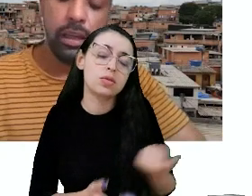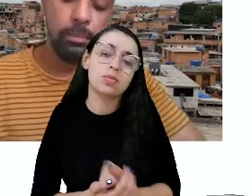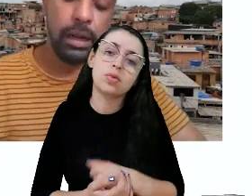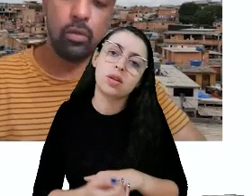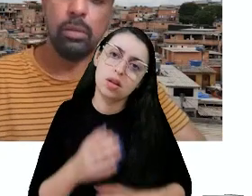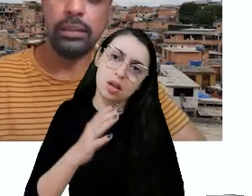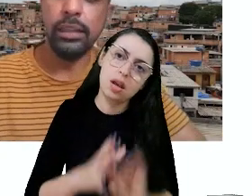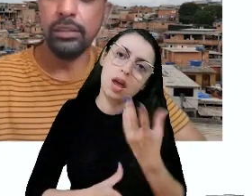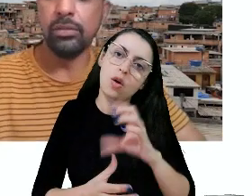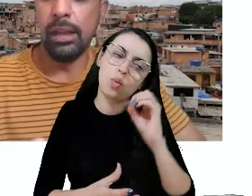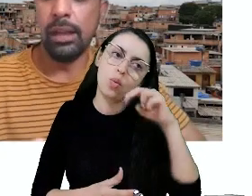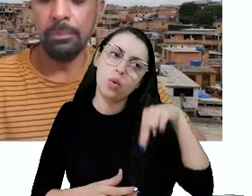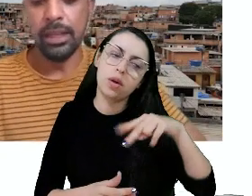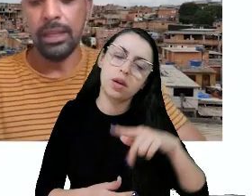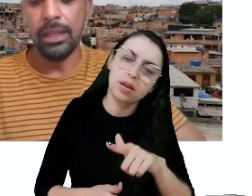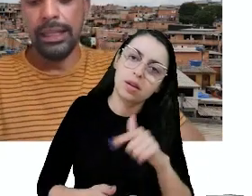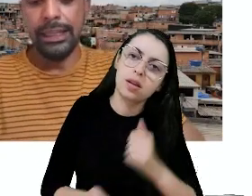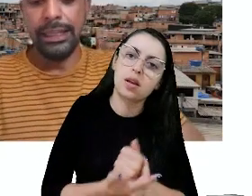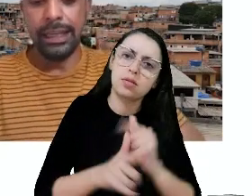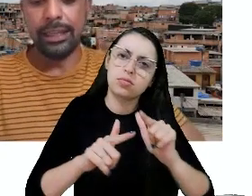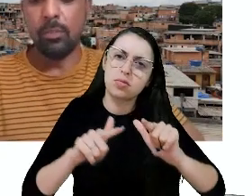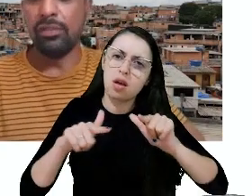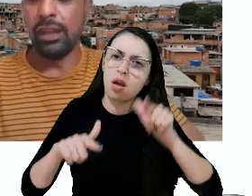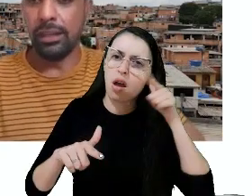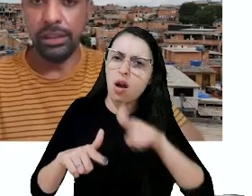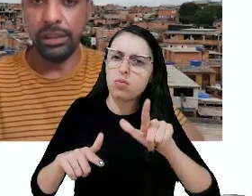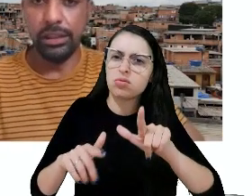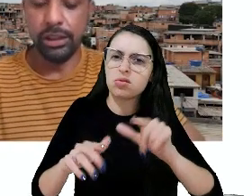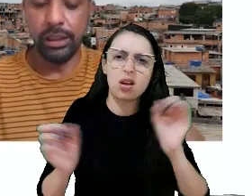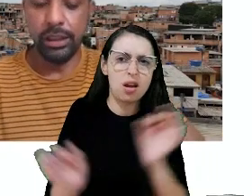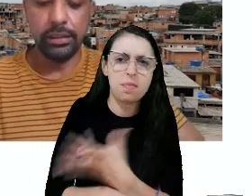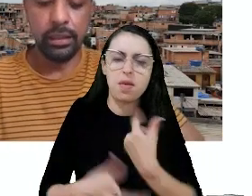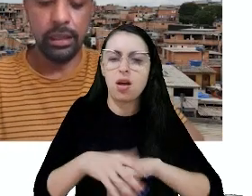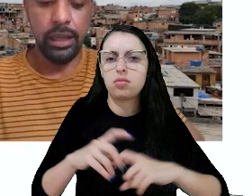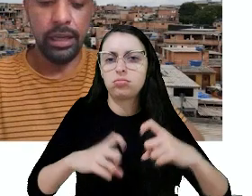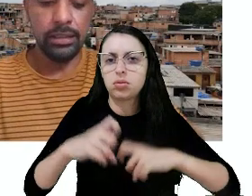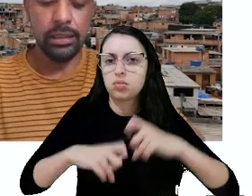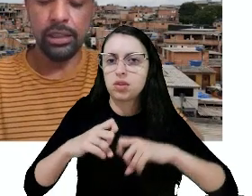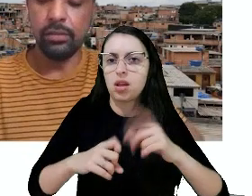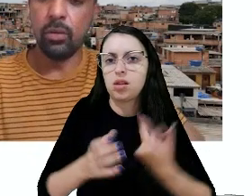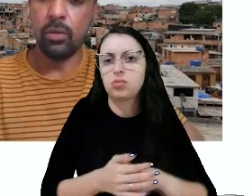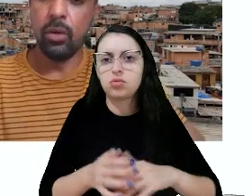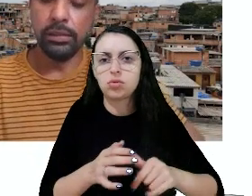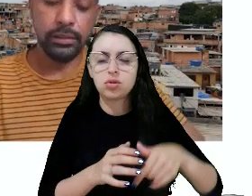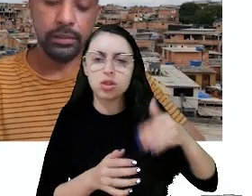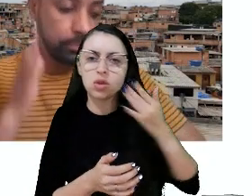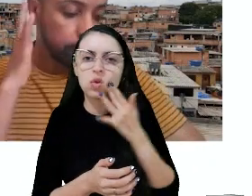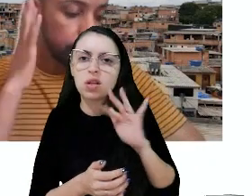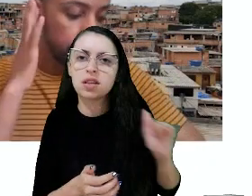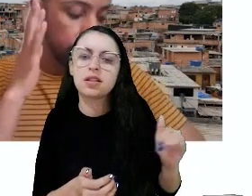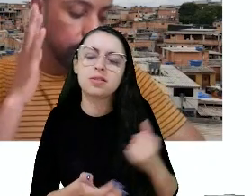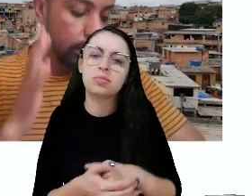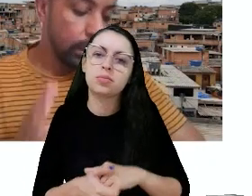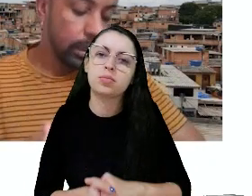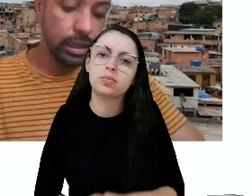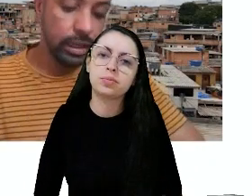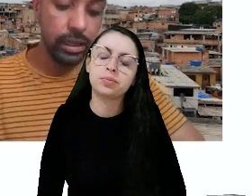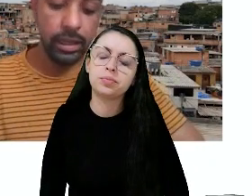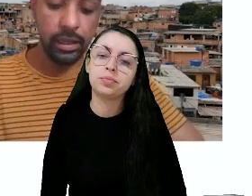ONG para combater isso lá. E ela tem uma fala que é o seguinte, Inês, antes da Gerando Falcões,